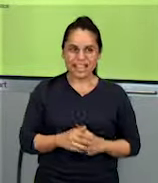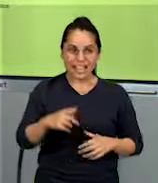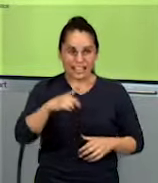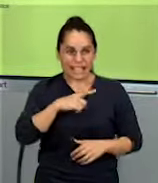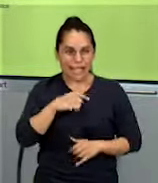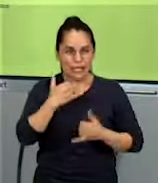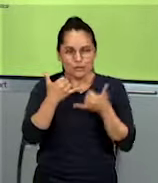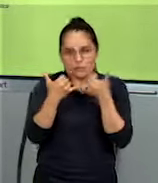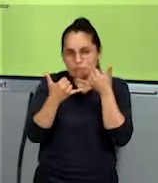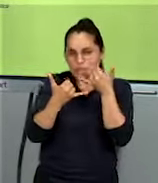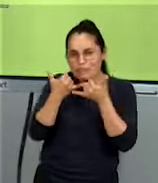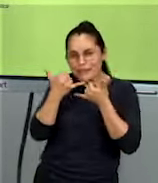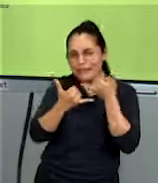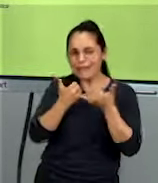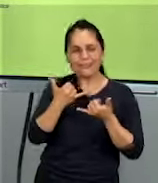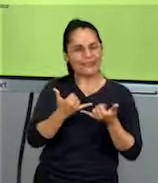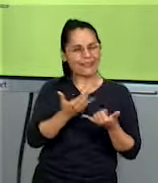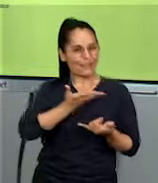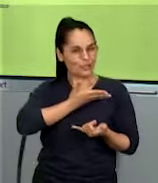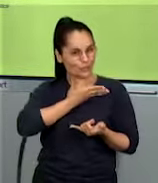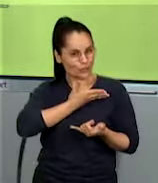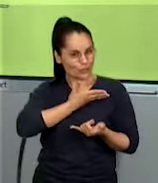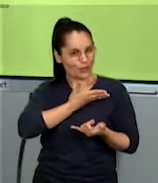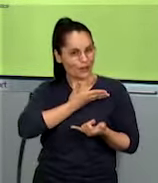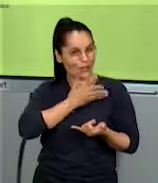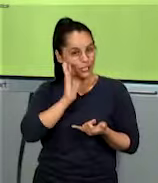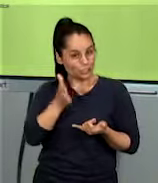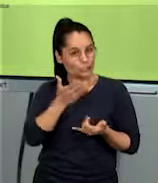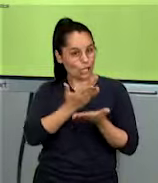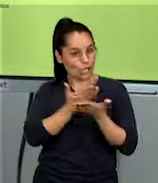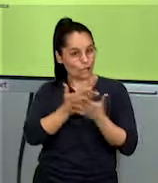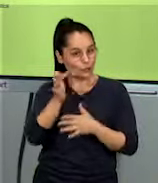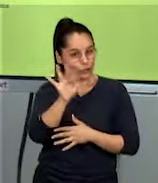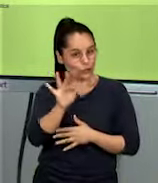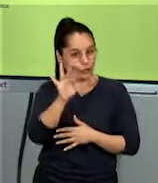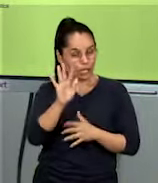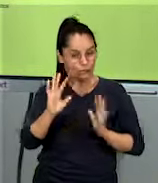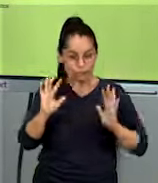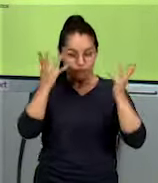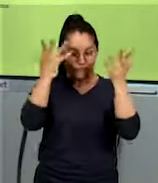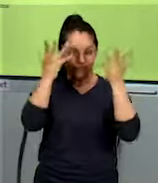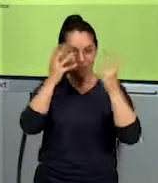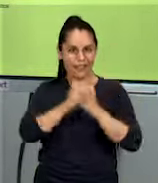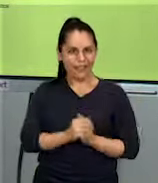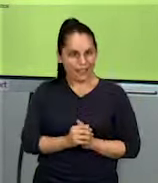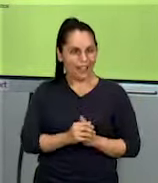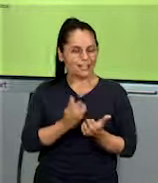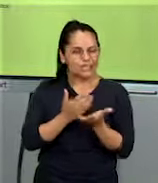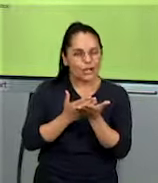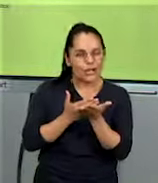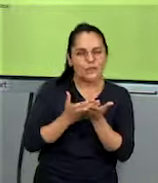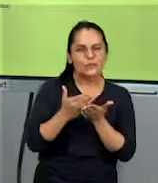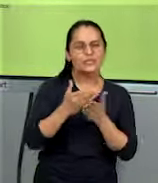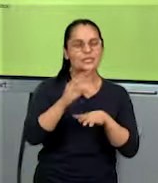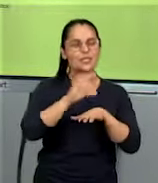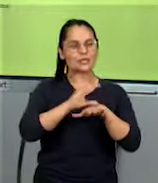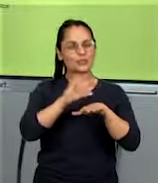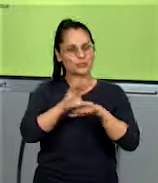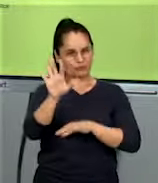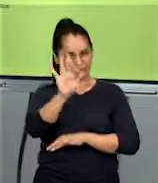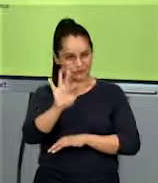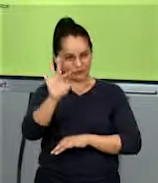tem uma brincadeira dos colegas com ela para comemorar ali que ela está começando um curso